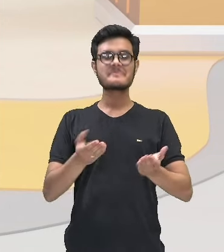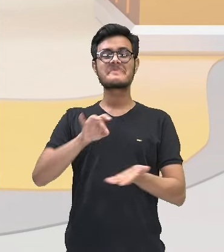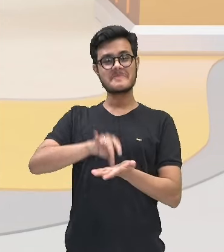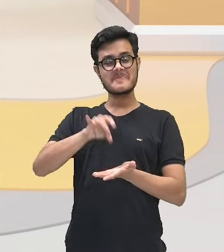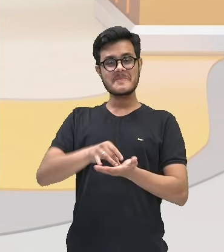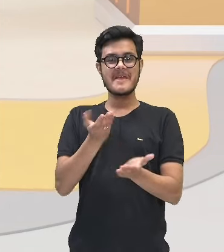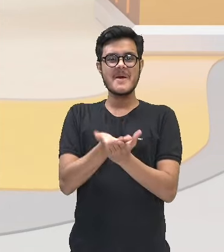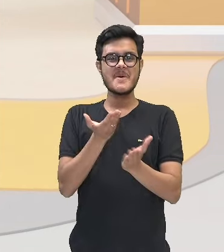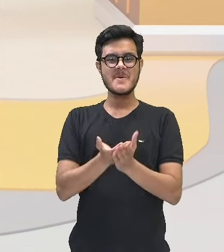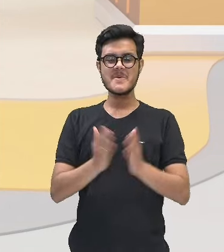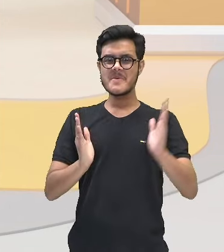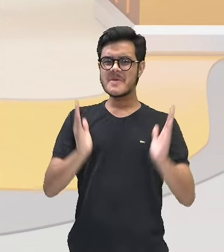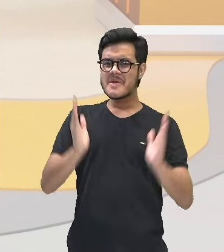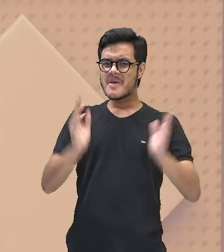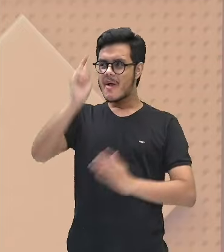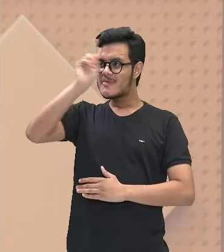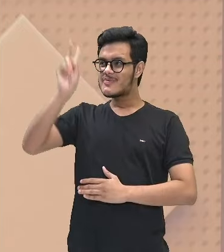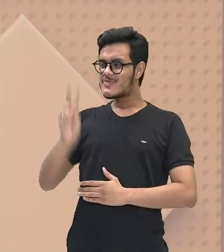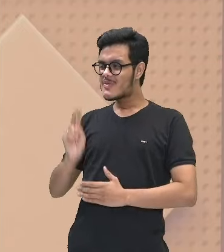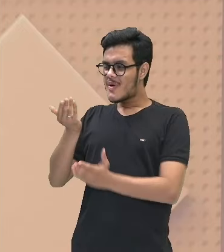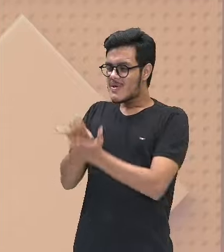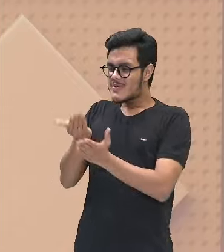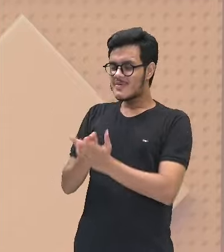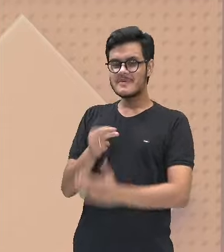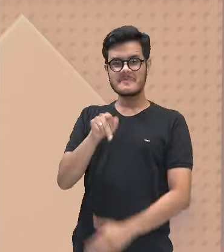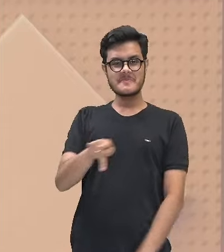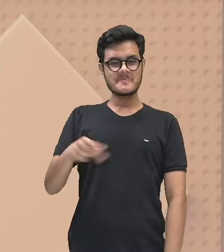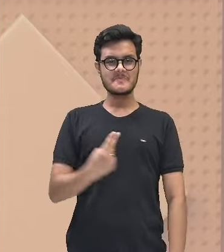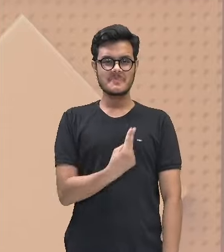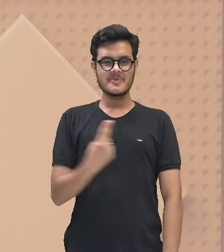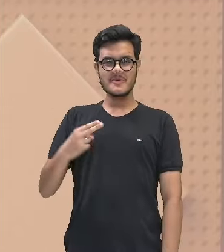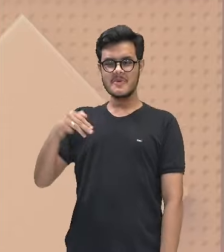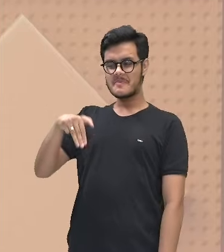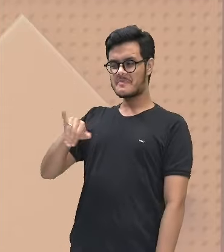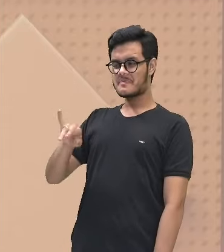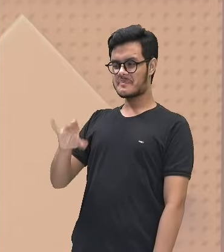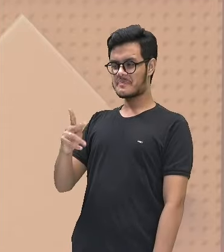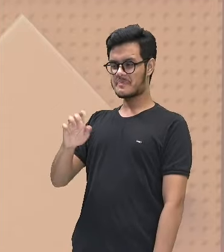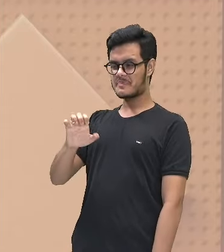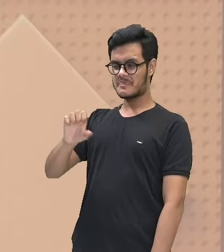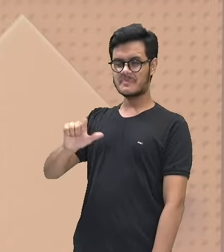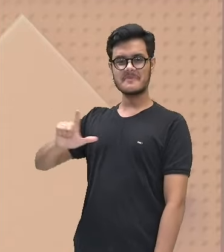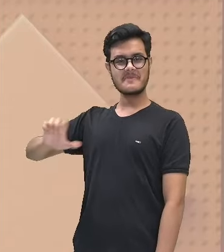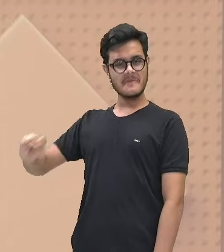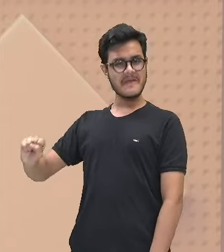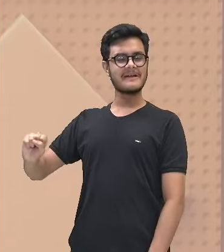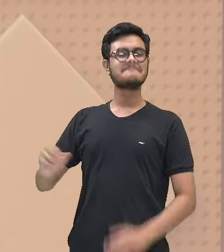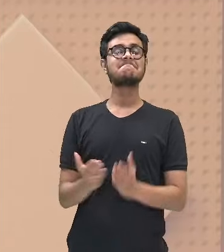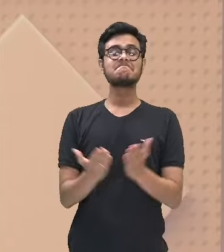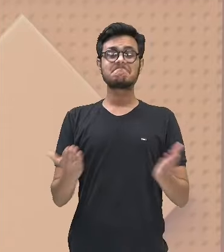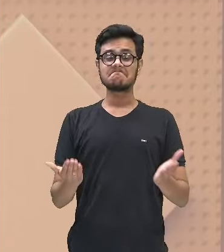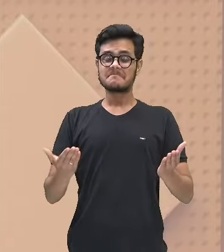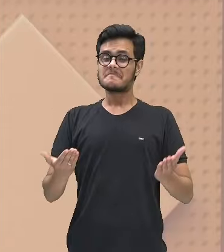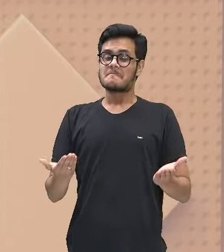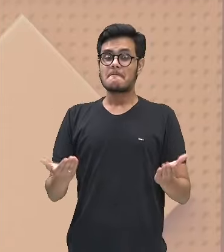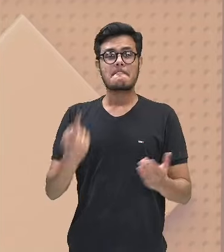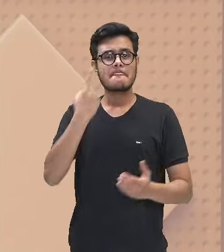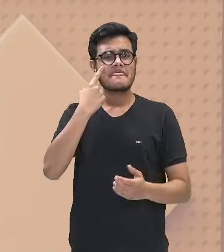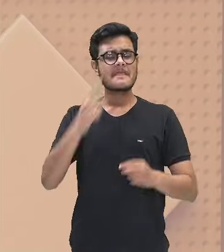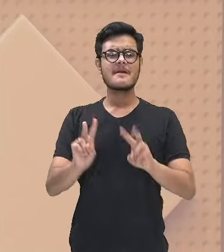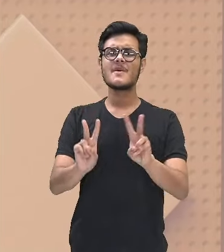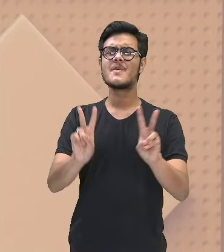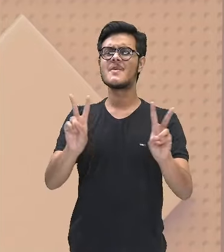uma viagem pela história. Eu sou a professora Michele Santos, professora de História, e vamos verificar o